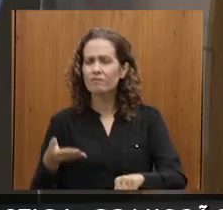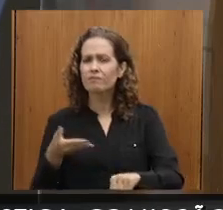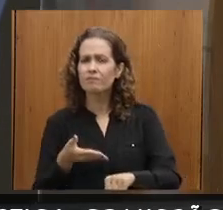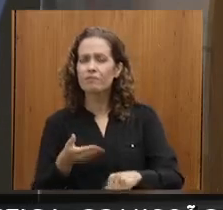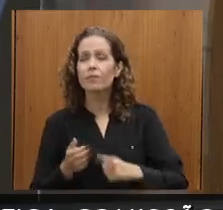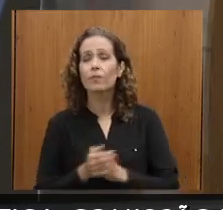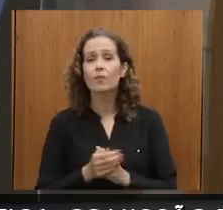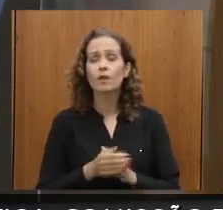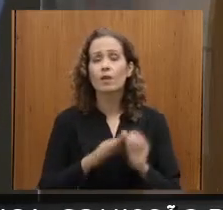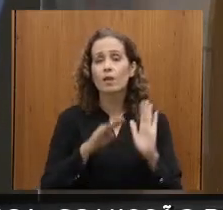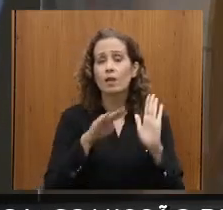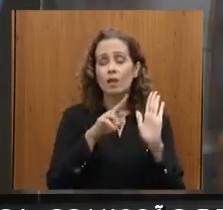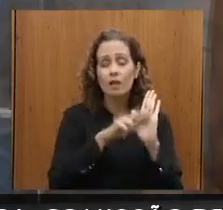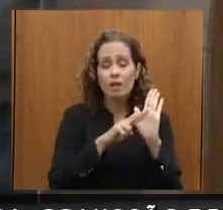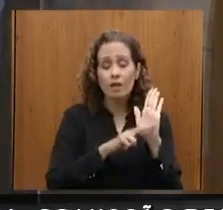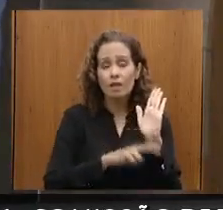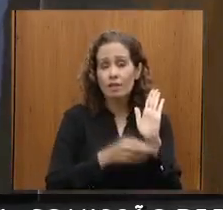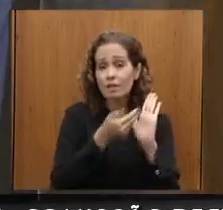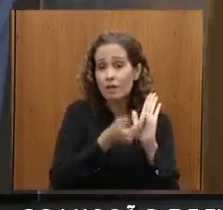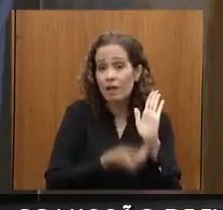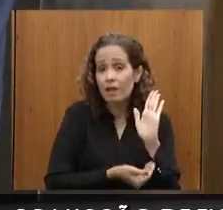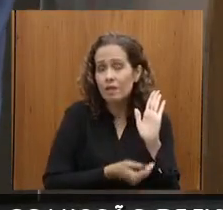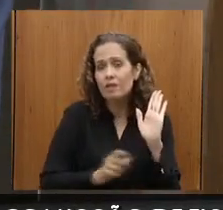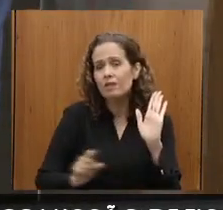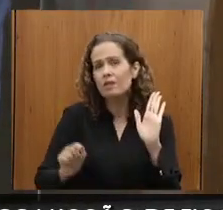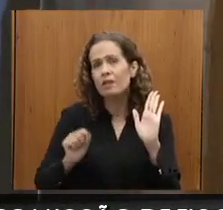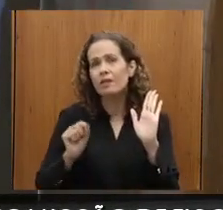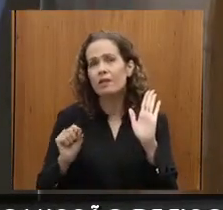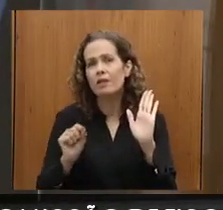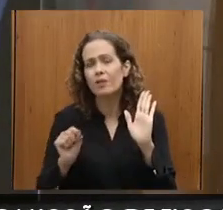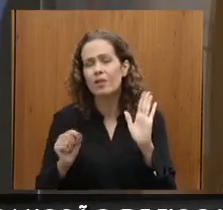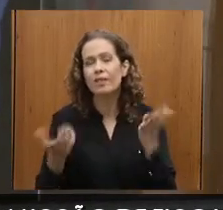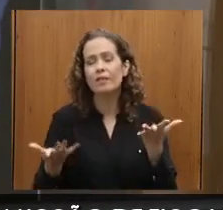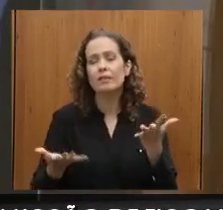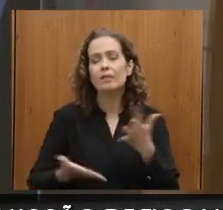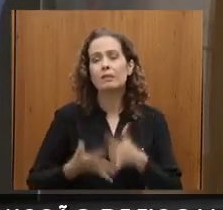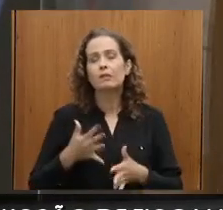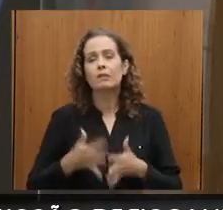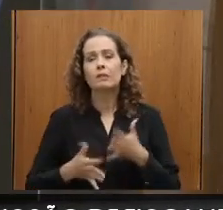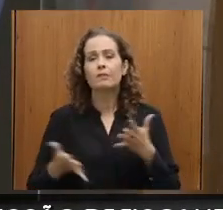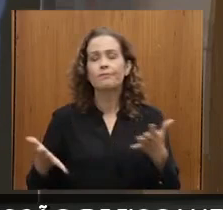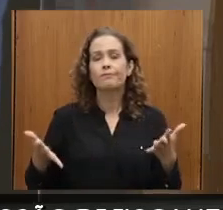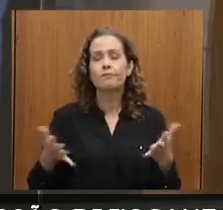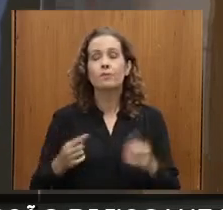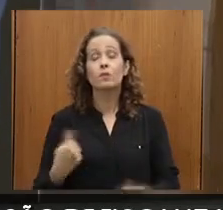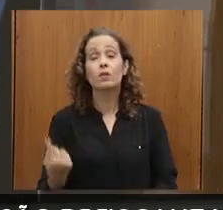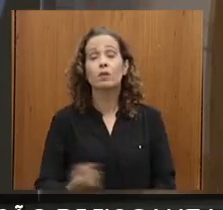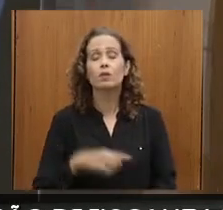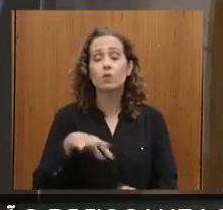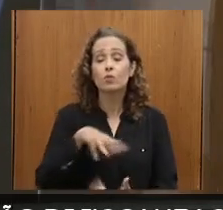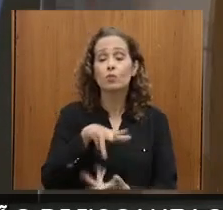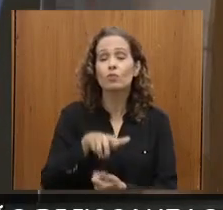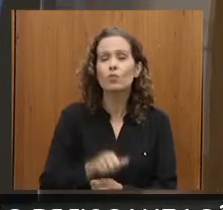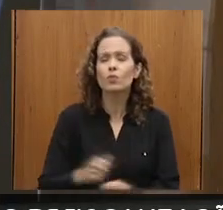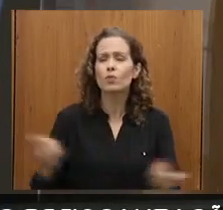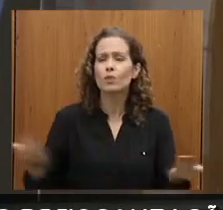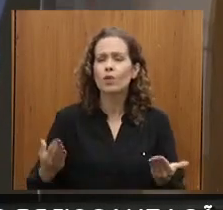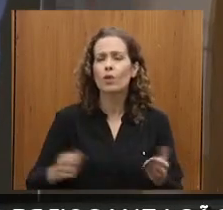critérios ali constantes, eles amarram muito, nós estamos vivendo num mundo agora de pandemia,